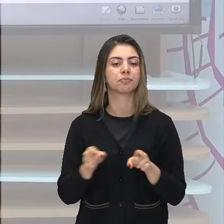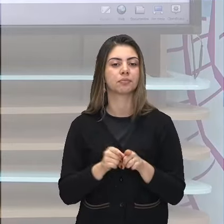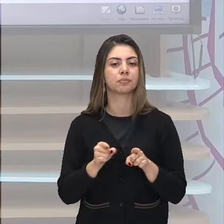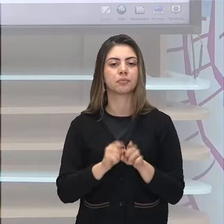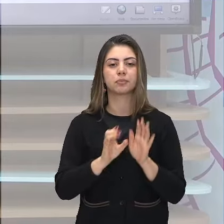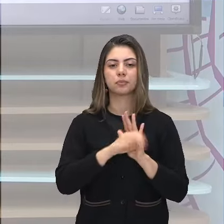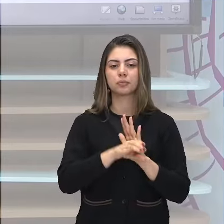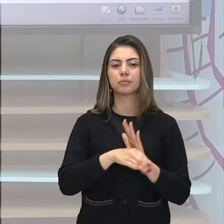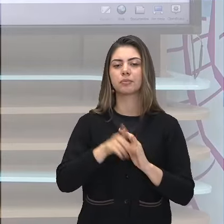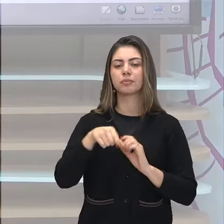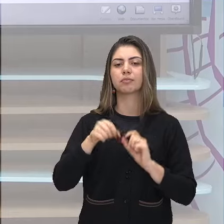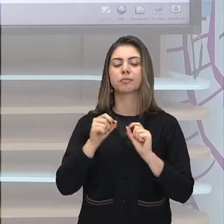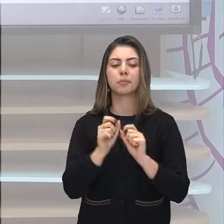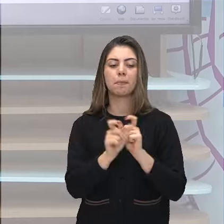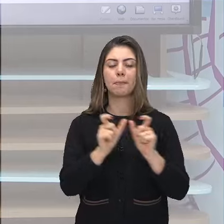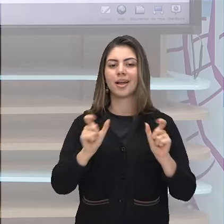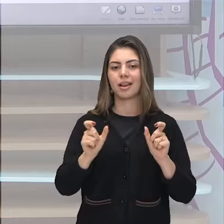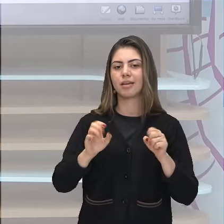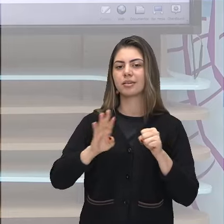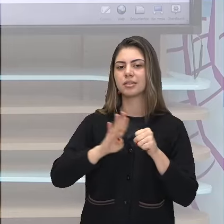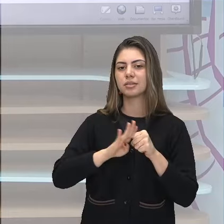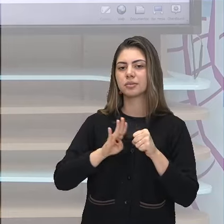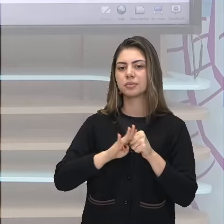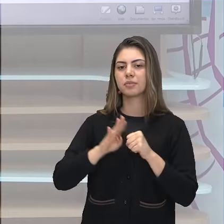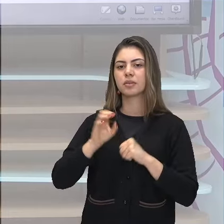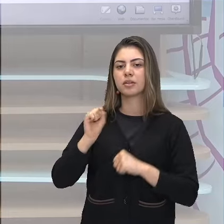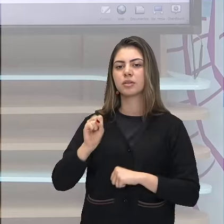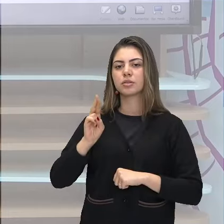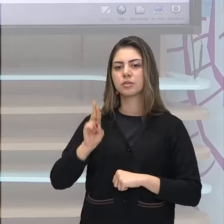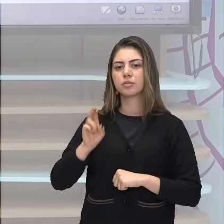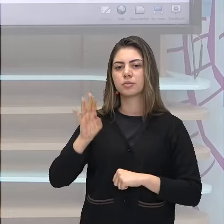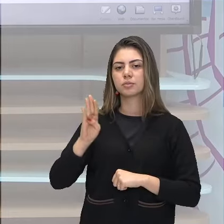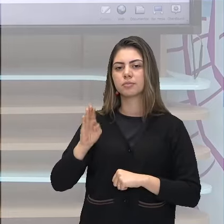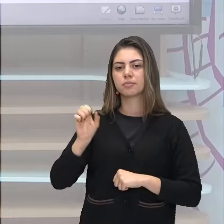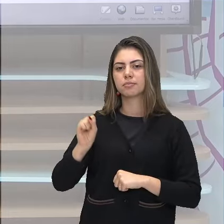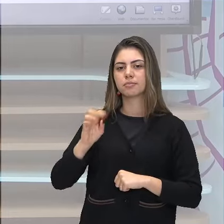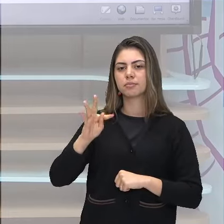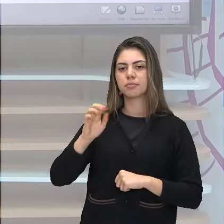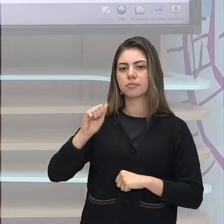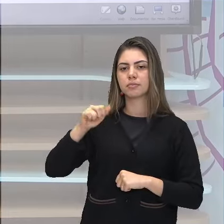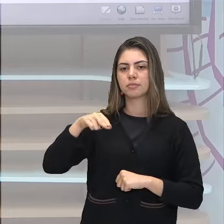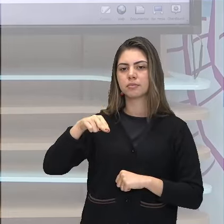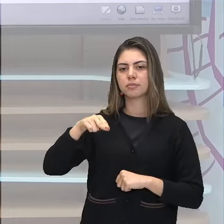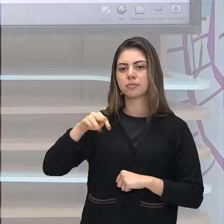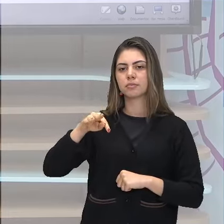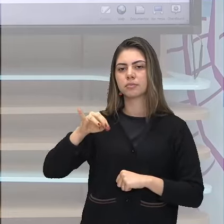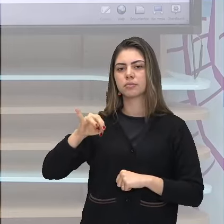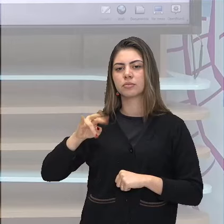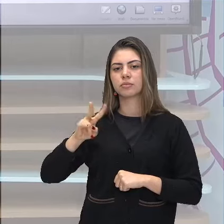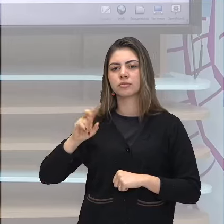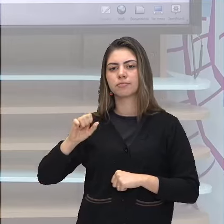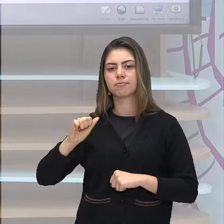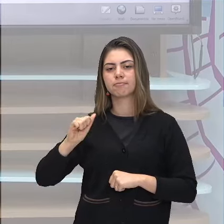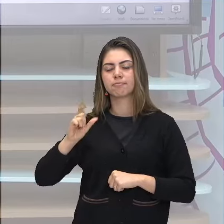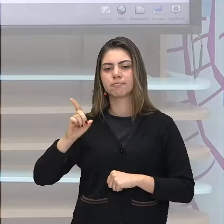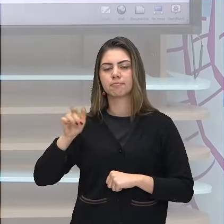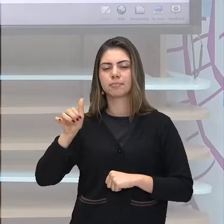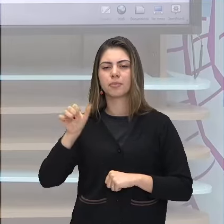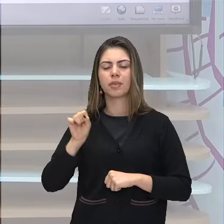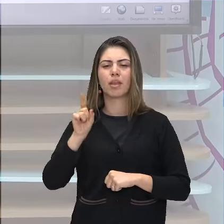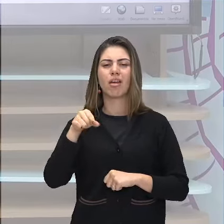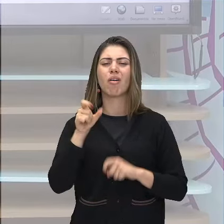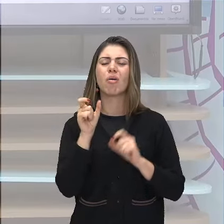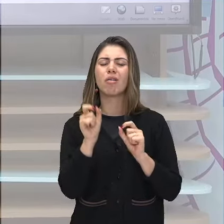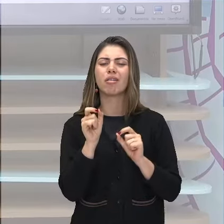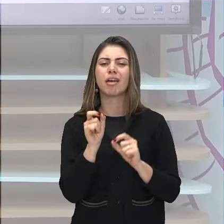palavras substantivadas. O que é palavras substantivadas? São aquelas palavras que pertencem a